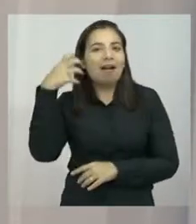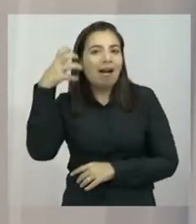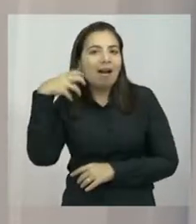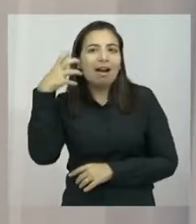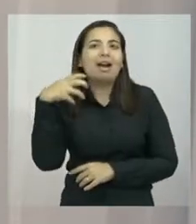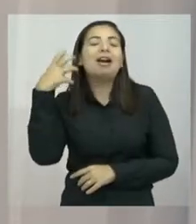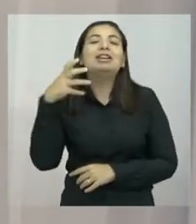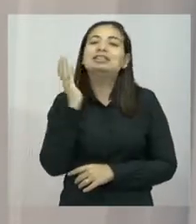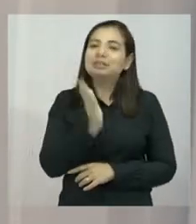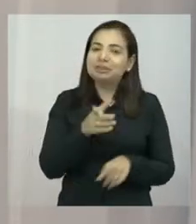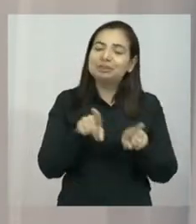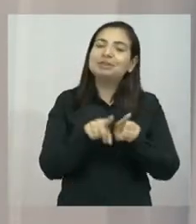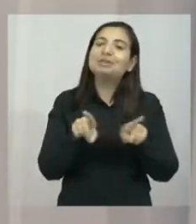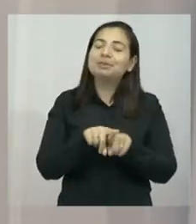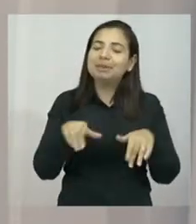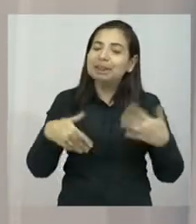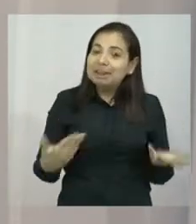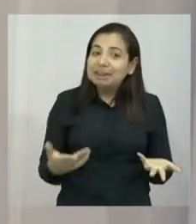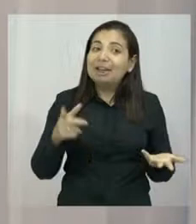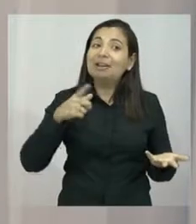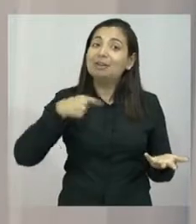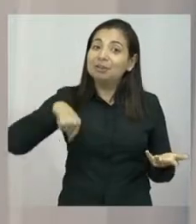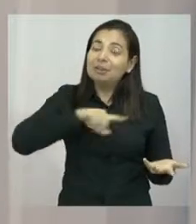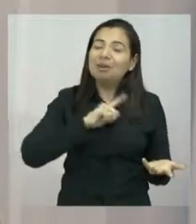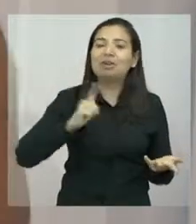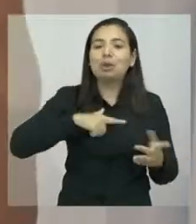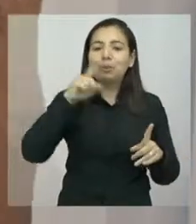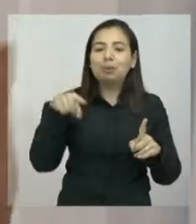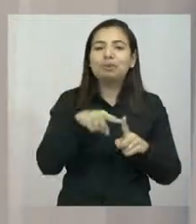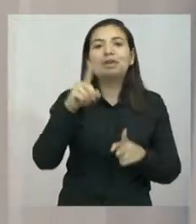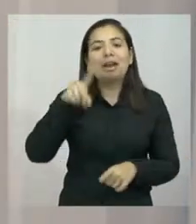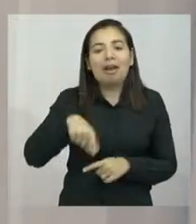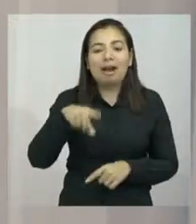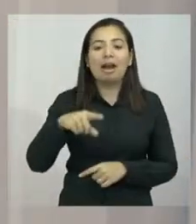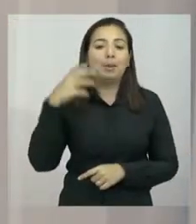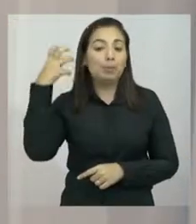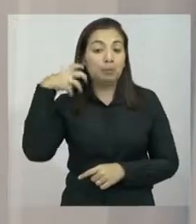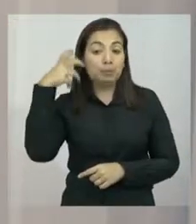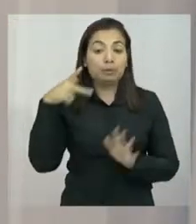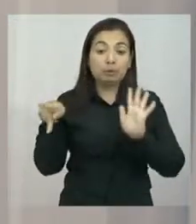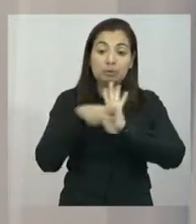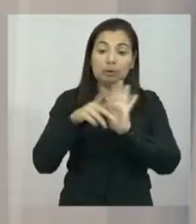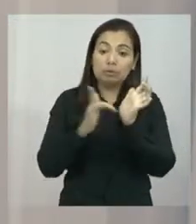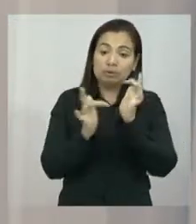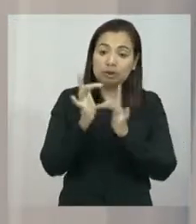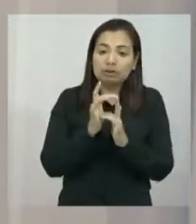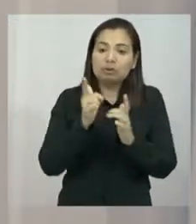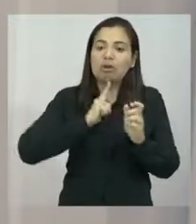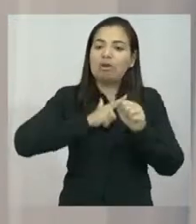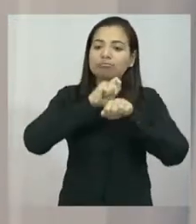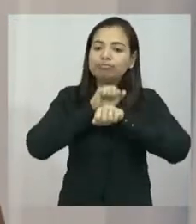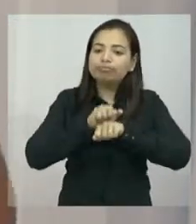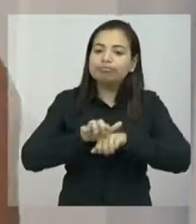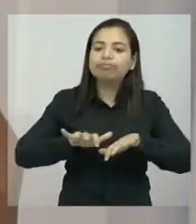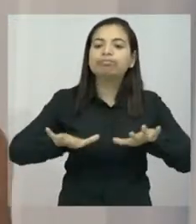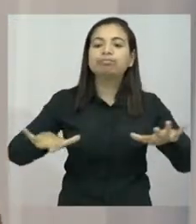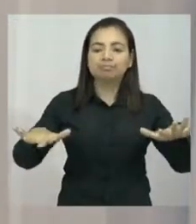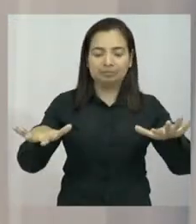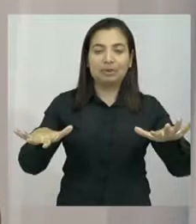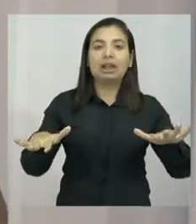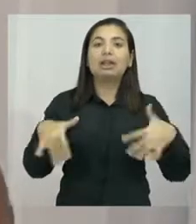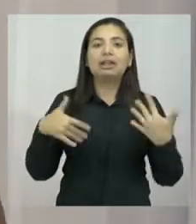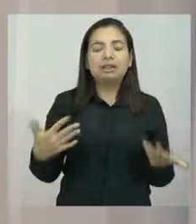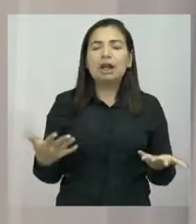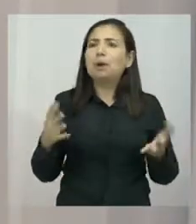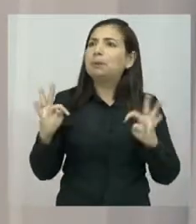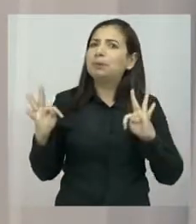estar lançando esse evento gospel, hoje o gospel tão expandido, né? Mas que a gente possa ver que para